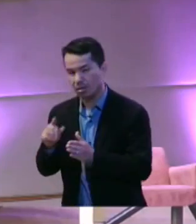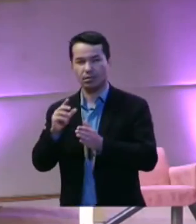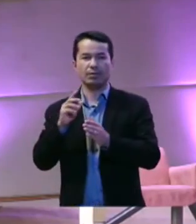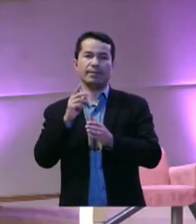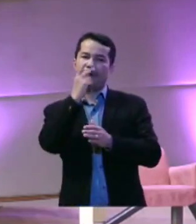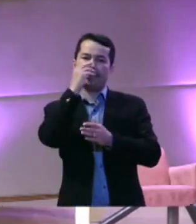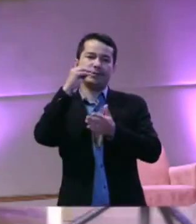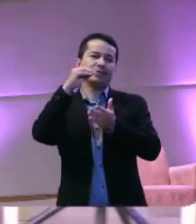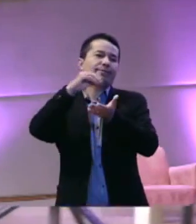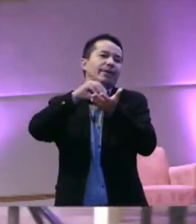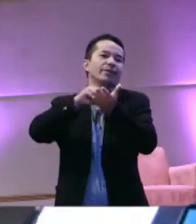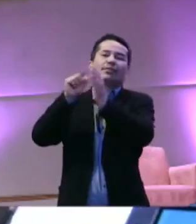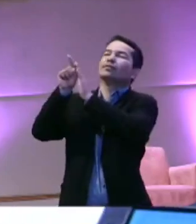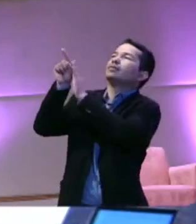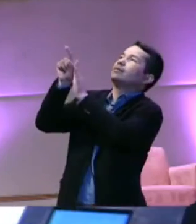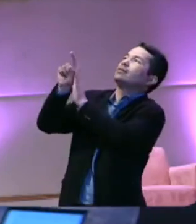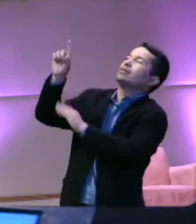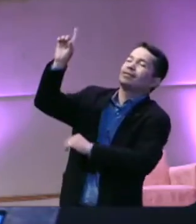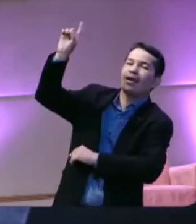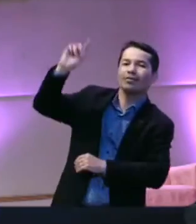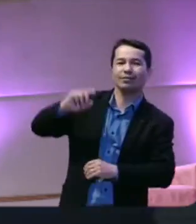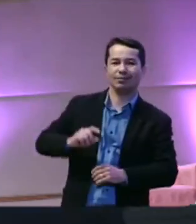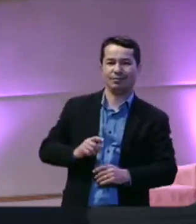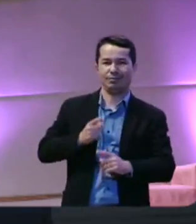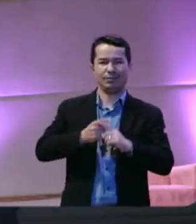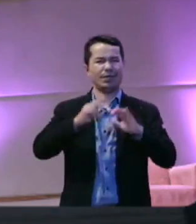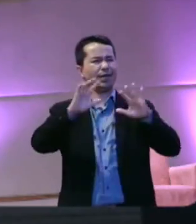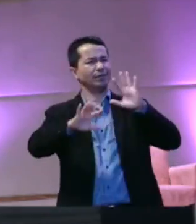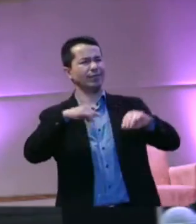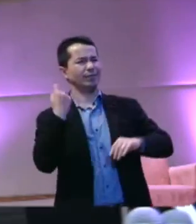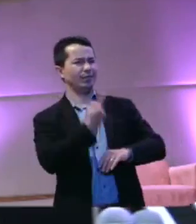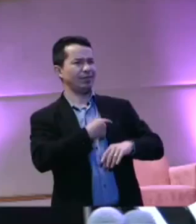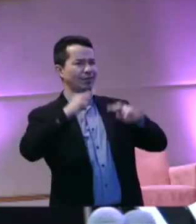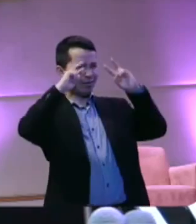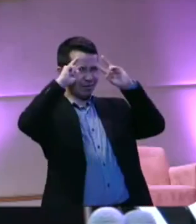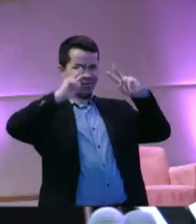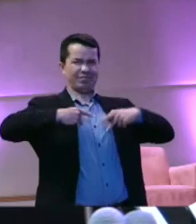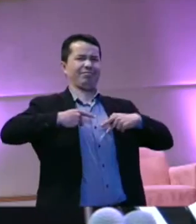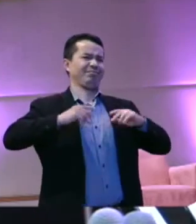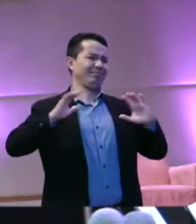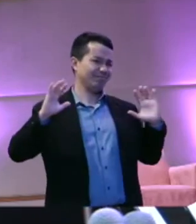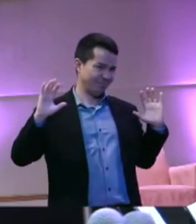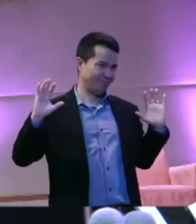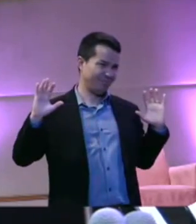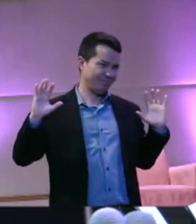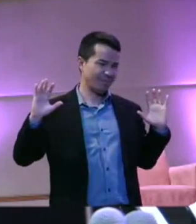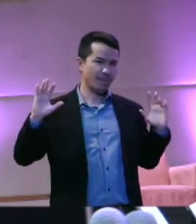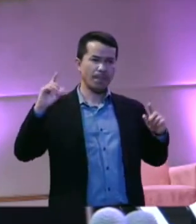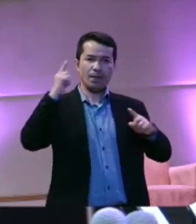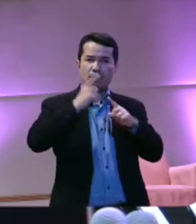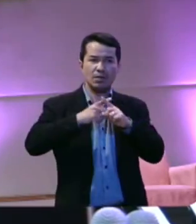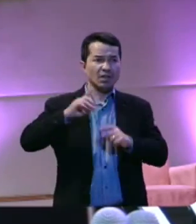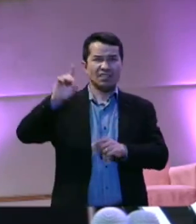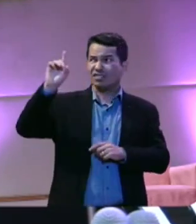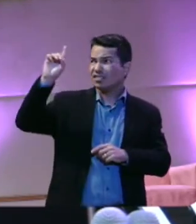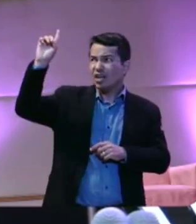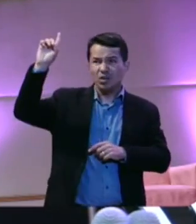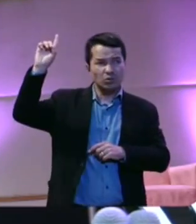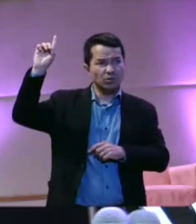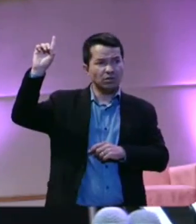e destrutivas, se nós deixarmos passar o tempo da visitação de Deus. As nossas